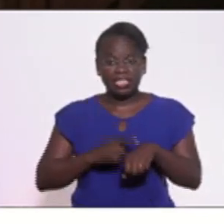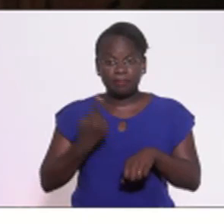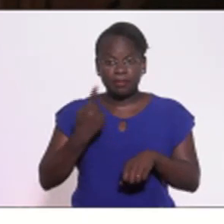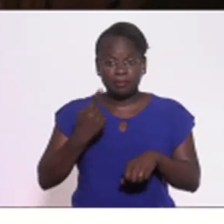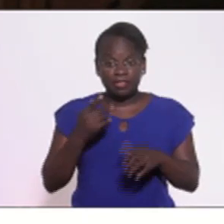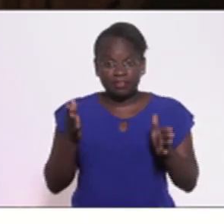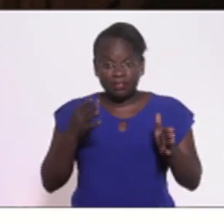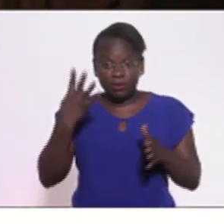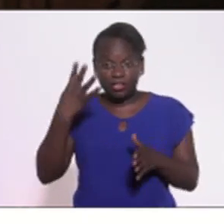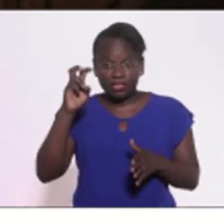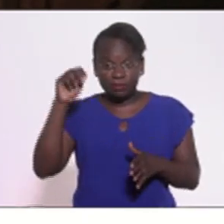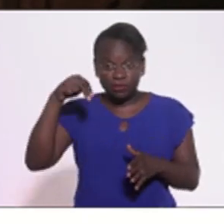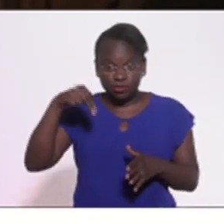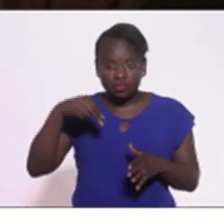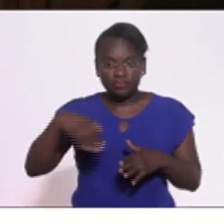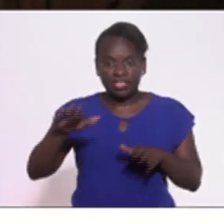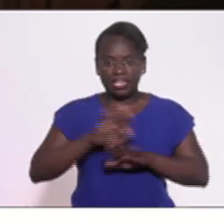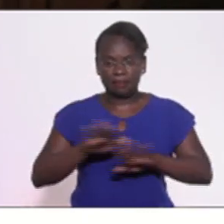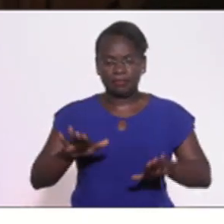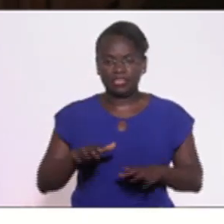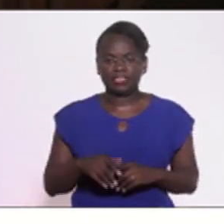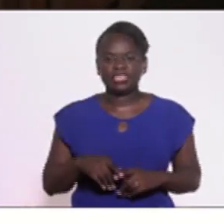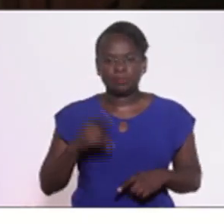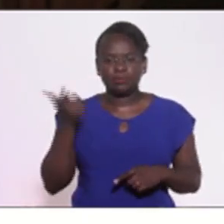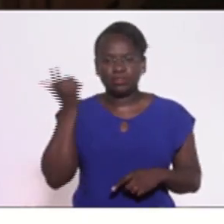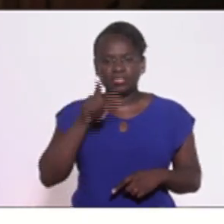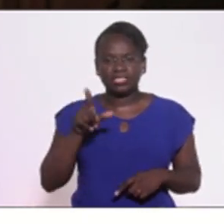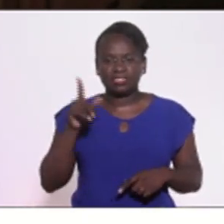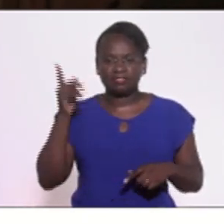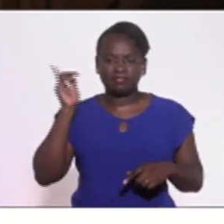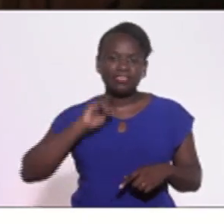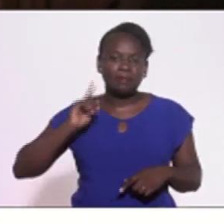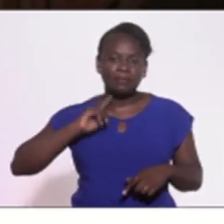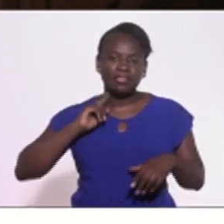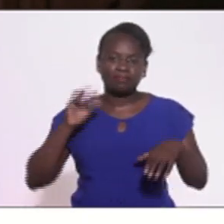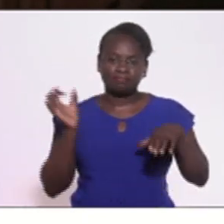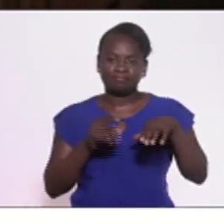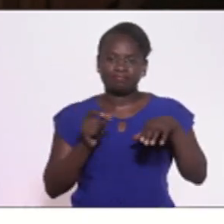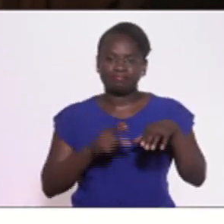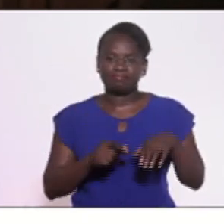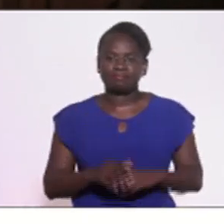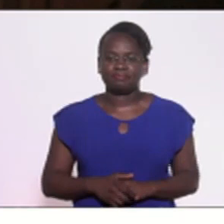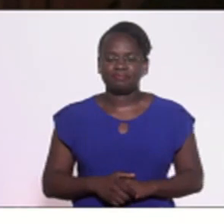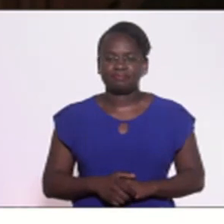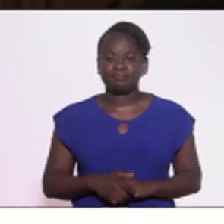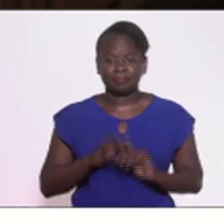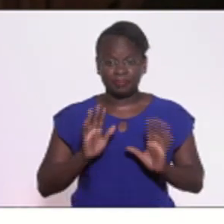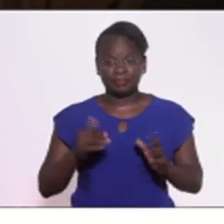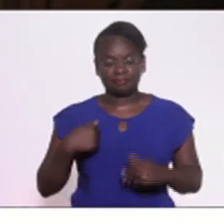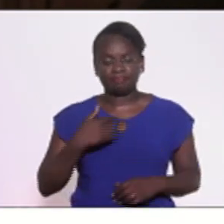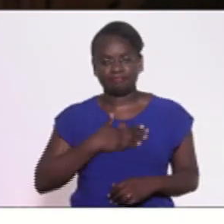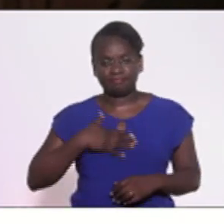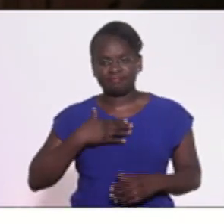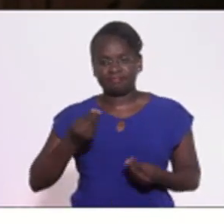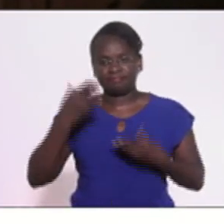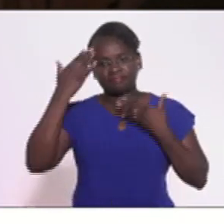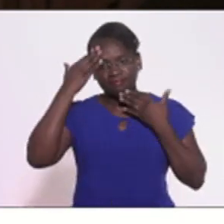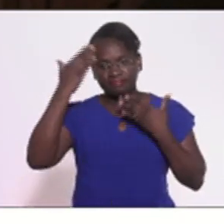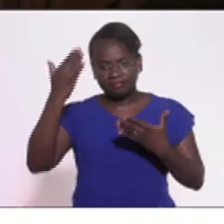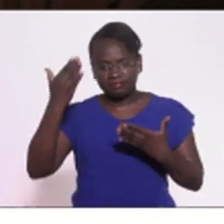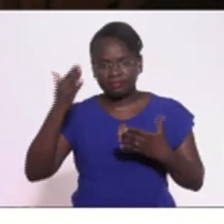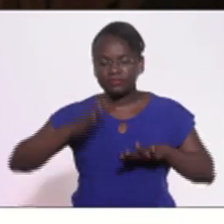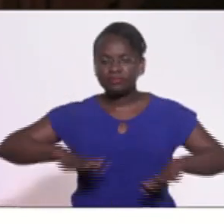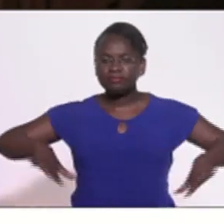tempo, já vai ter gol do Flamengo aí. Mas, meu querido Alexandre, eu quero agradecer